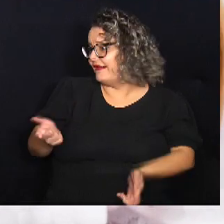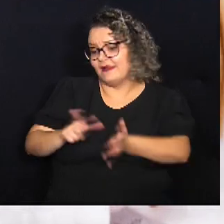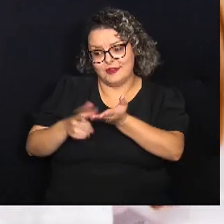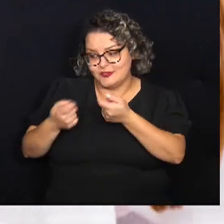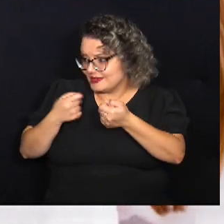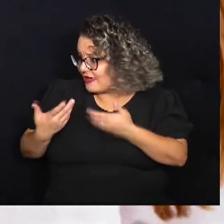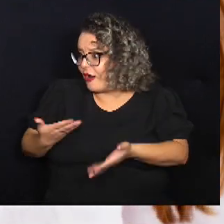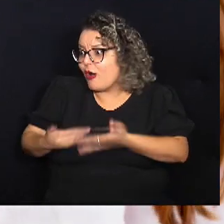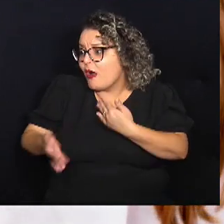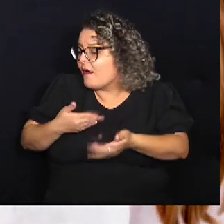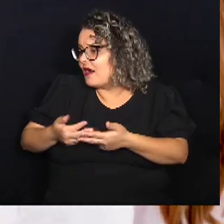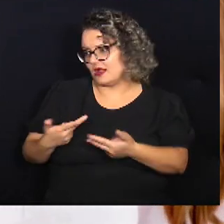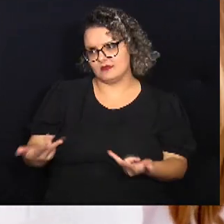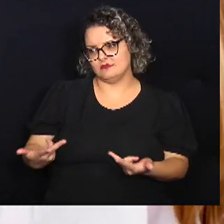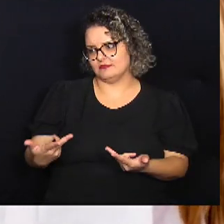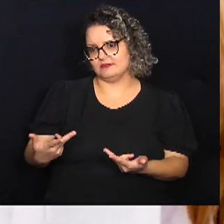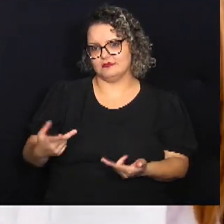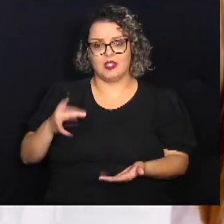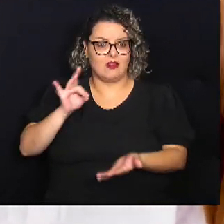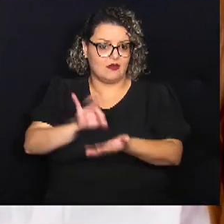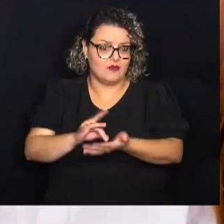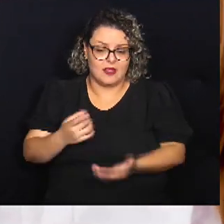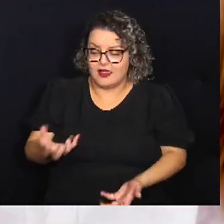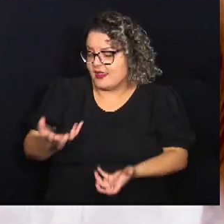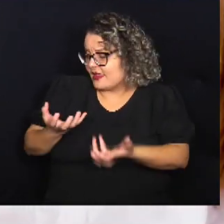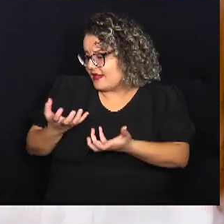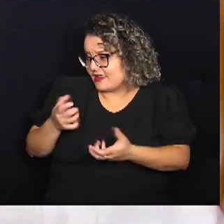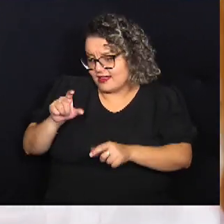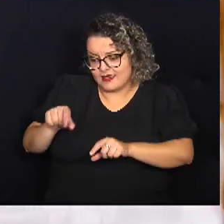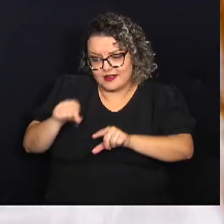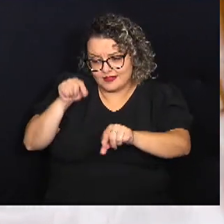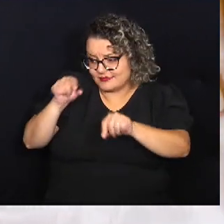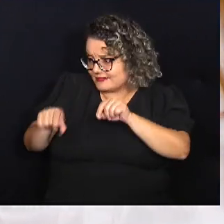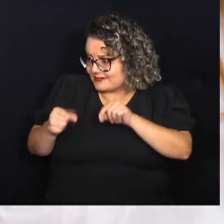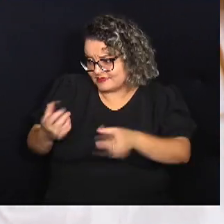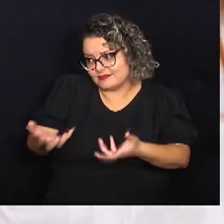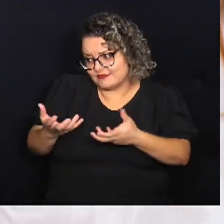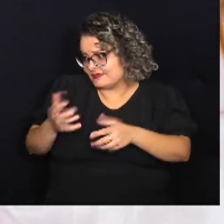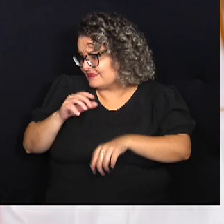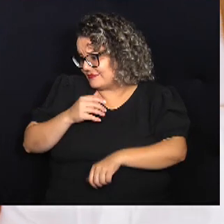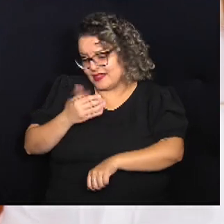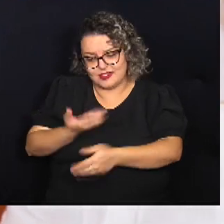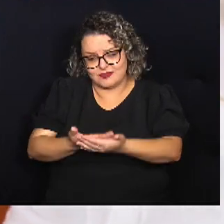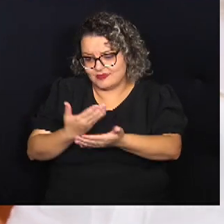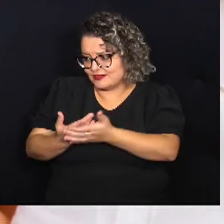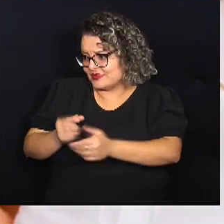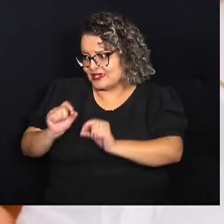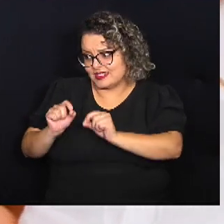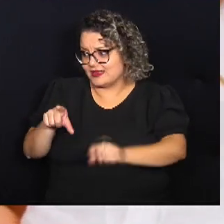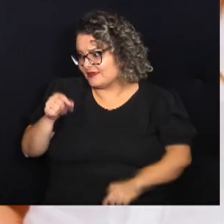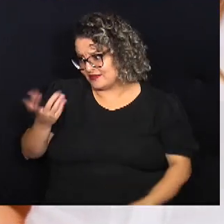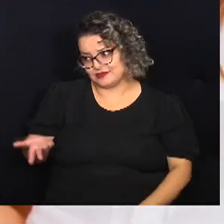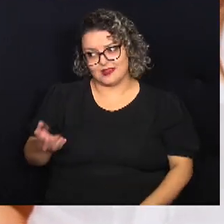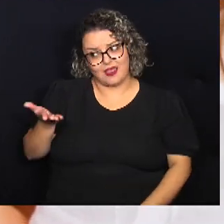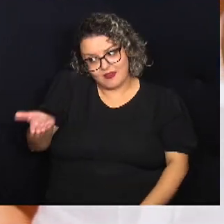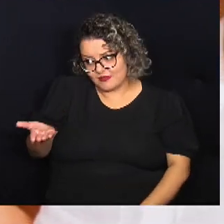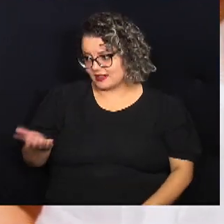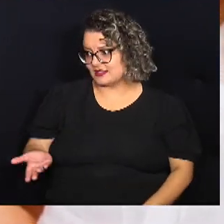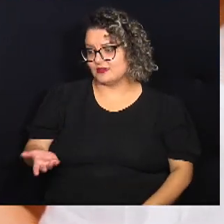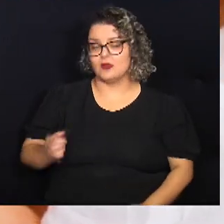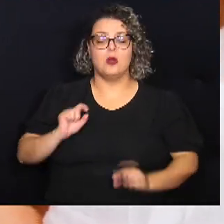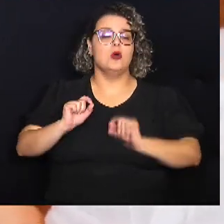coisa, porque, na verdade, quem vai escolher o que vai estudar é você. Agora, o que a gente